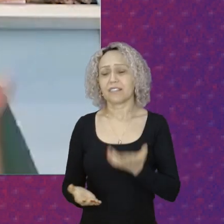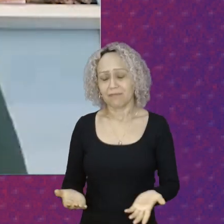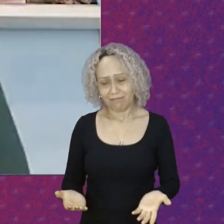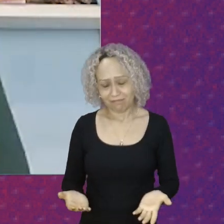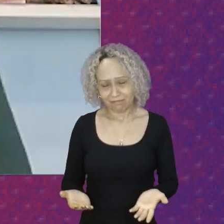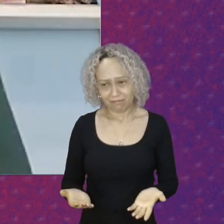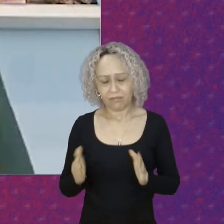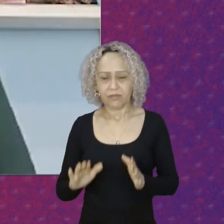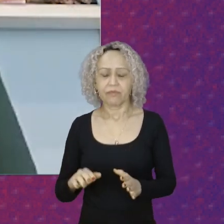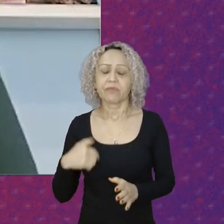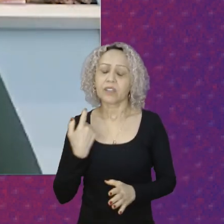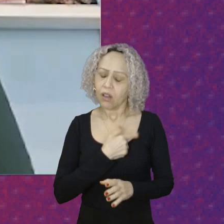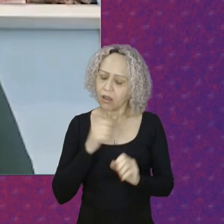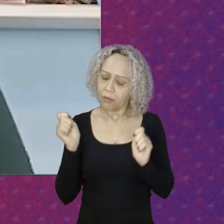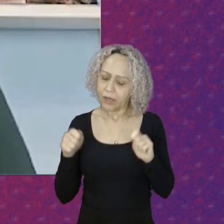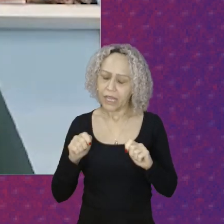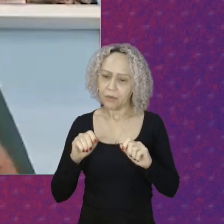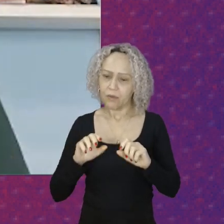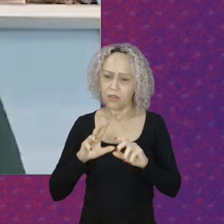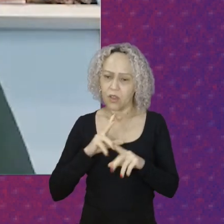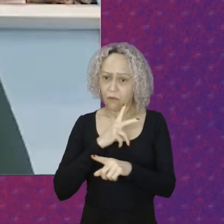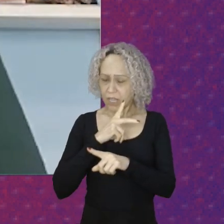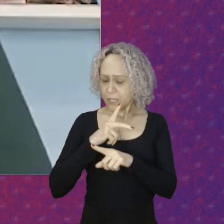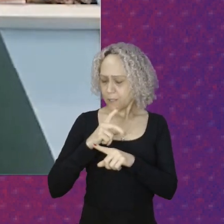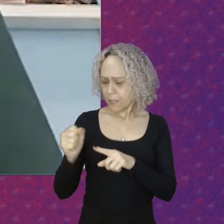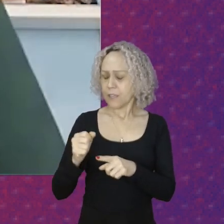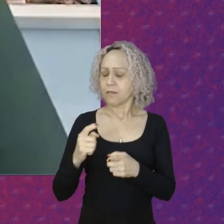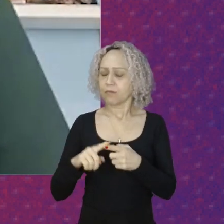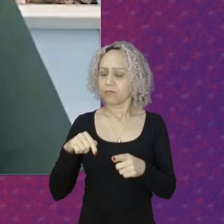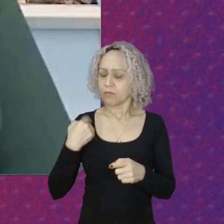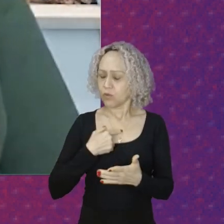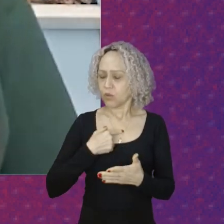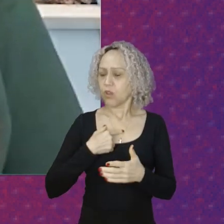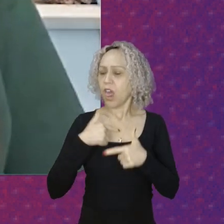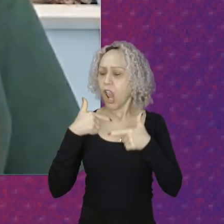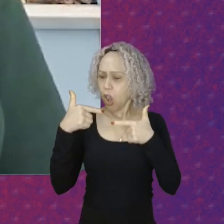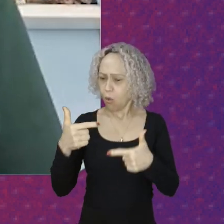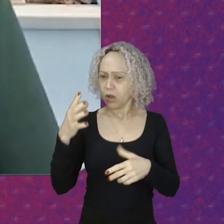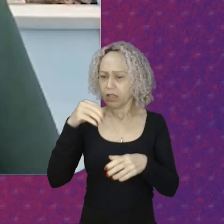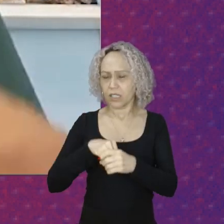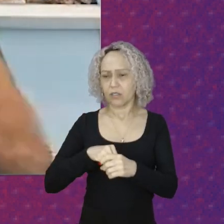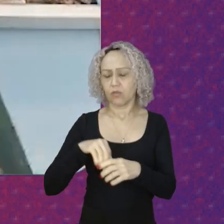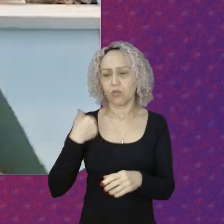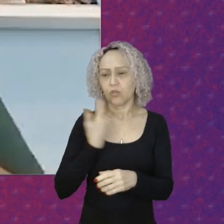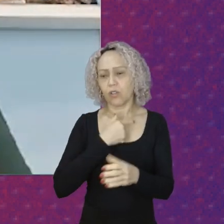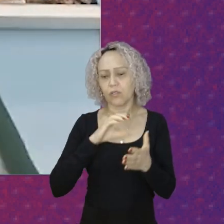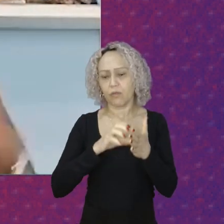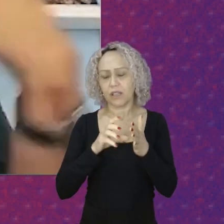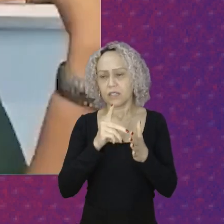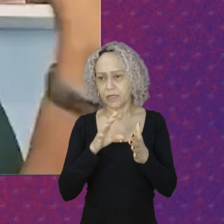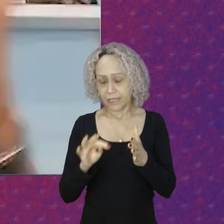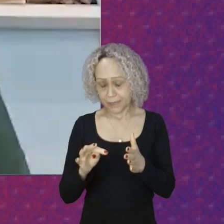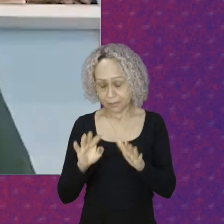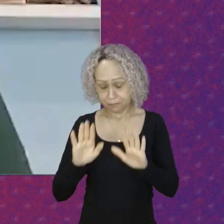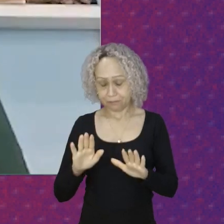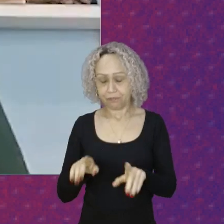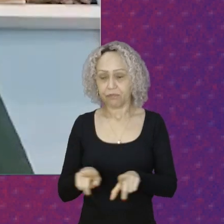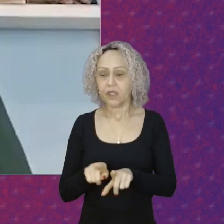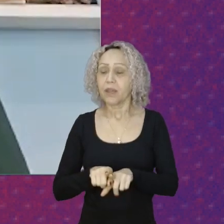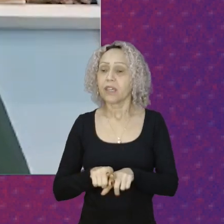conseguir, nós podemos vencer através da nossa luta junto com o nosso partido, né? Queria dividir com vocês também, eu estou aqui